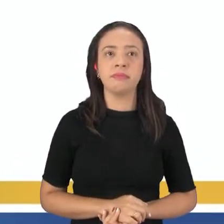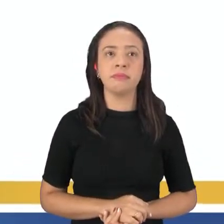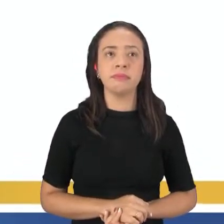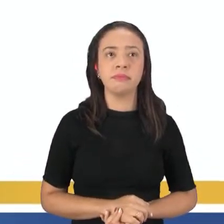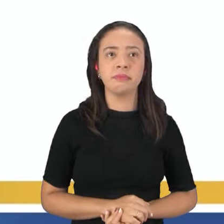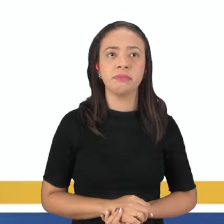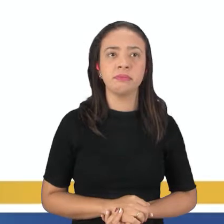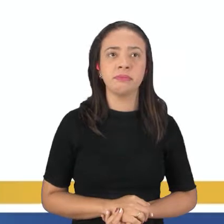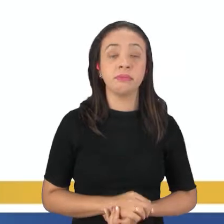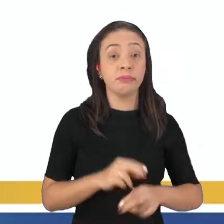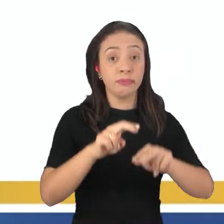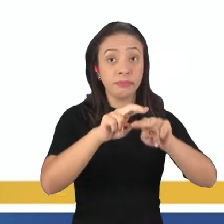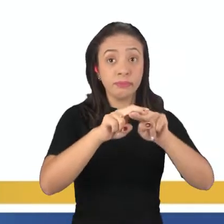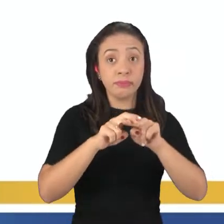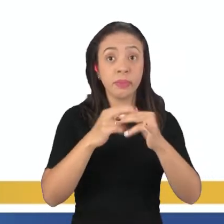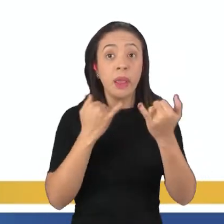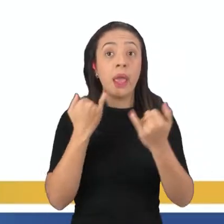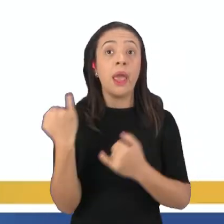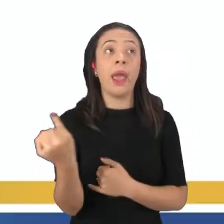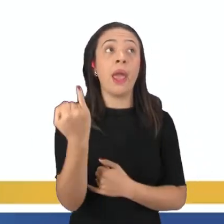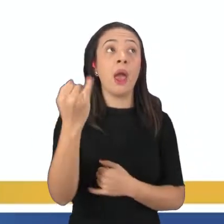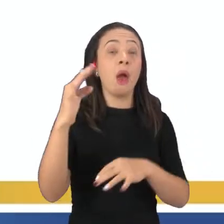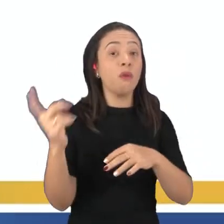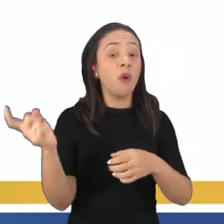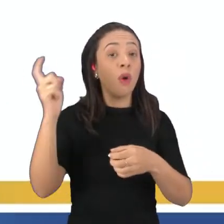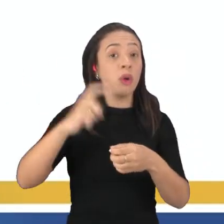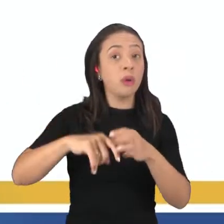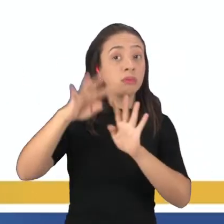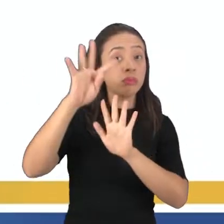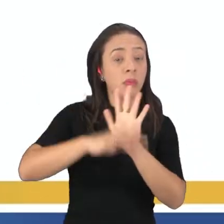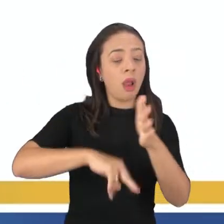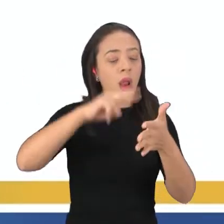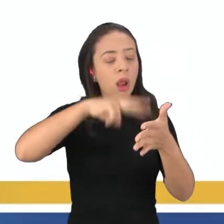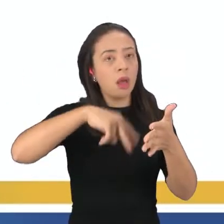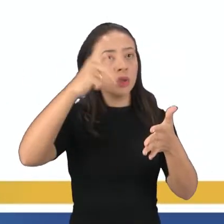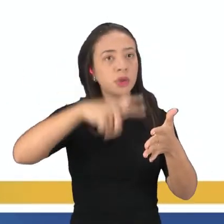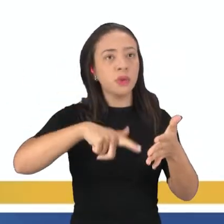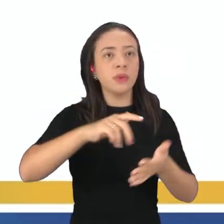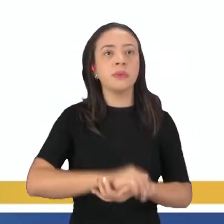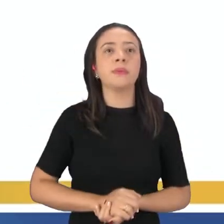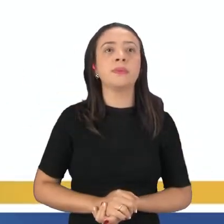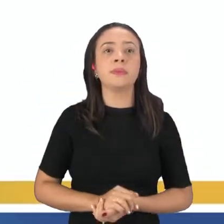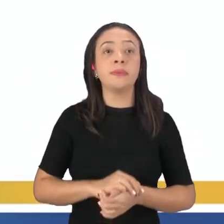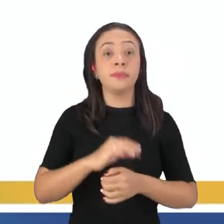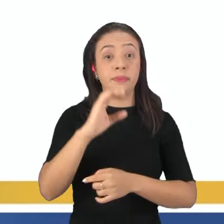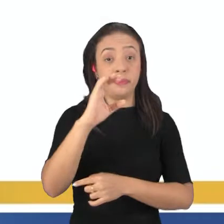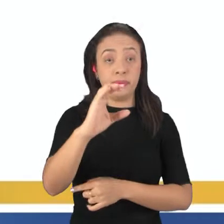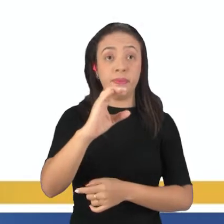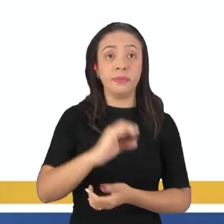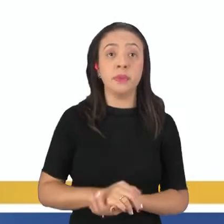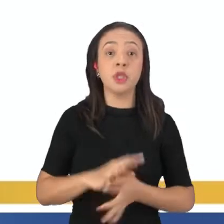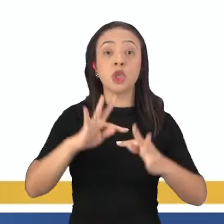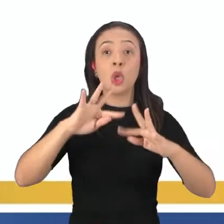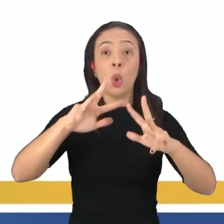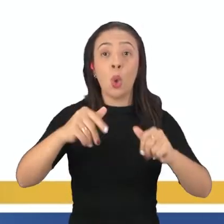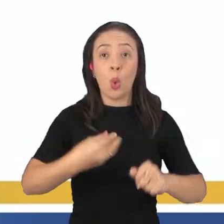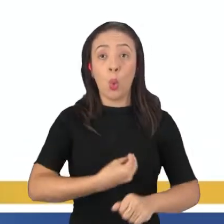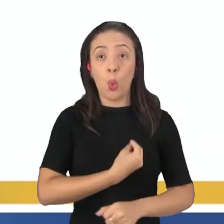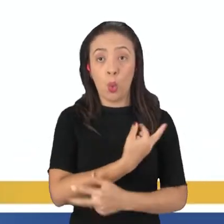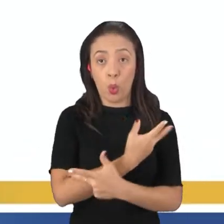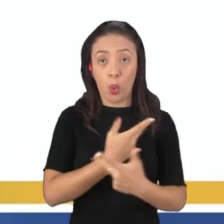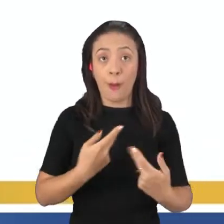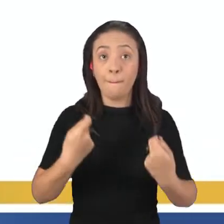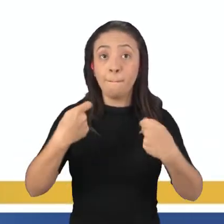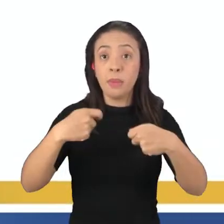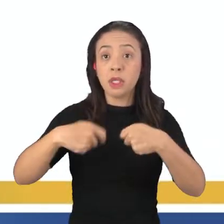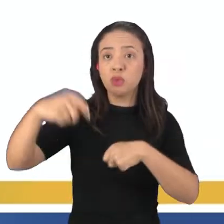a informação. Por isso que é importante a gente voltar para o texto, fazer a leitura e confirmar. E a letra C? Vamos lá para a letra C agora, ó. Todos os